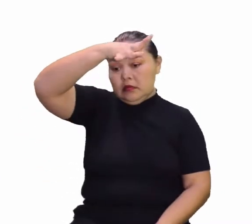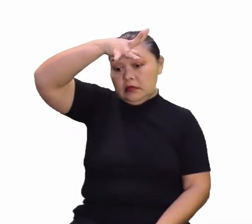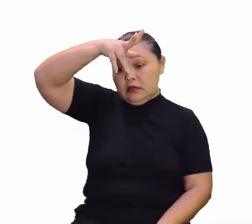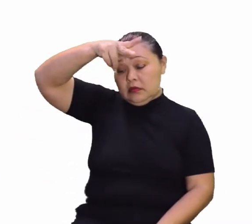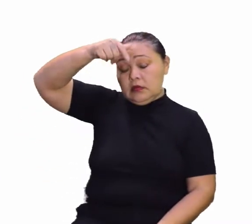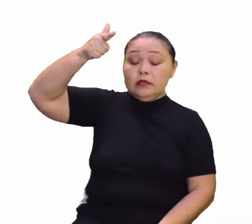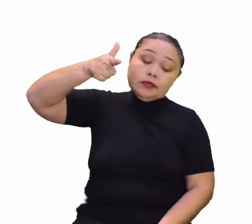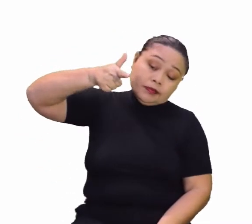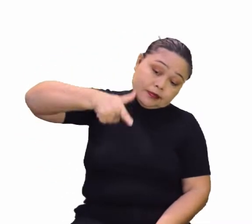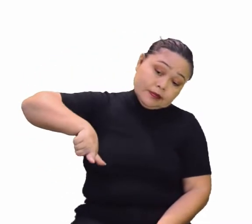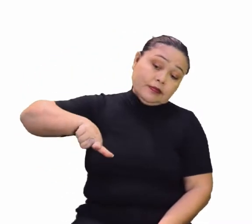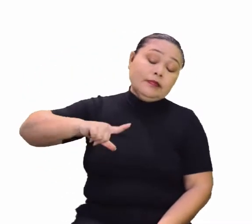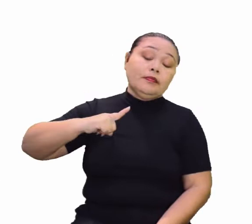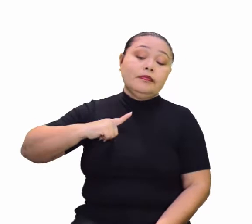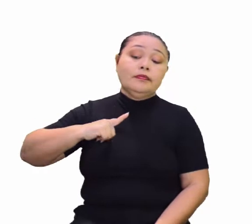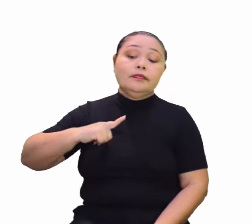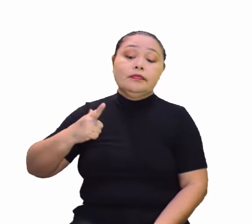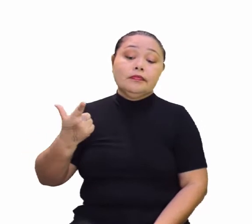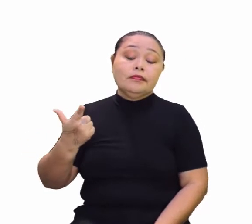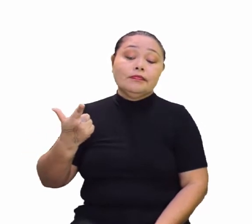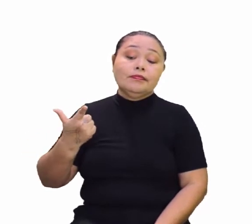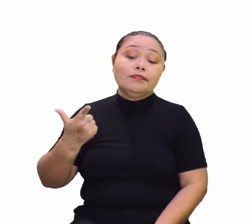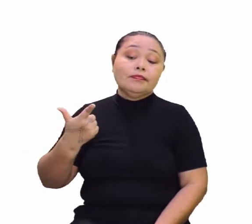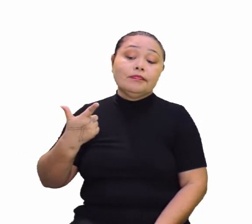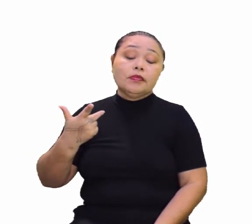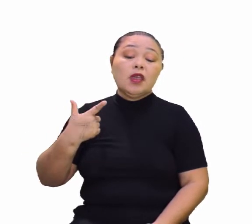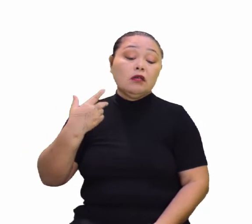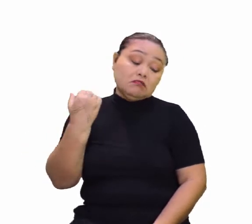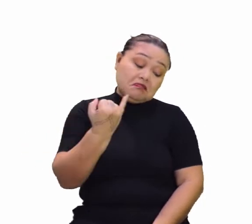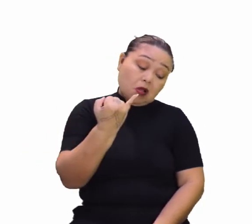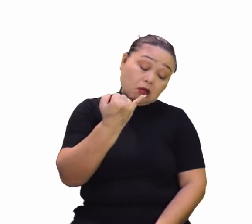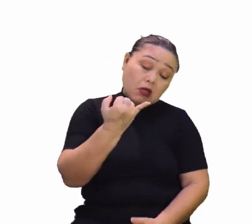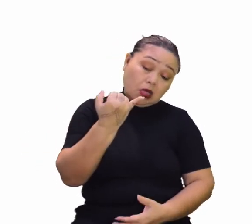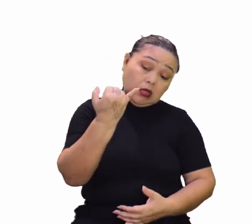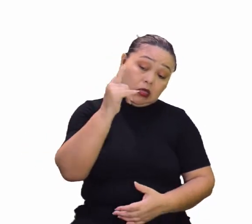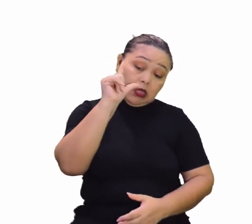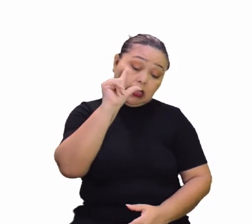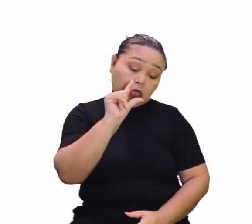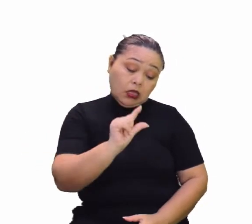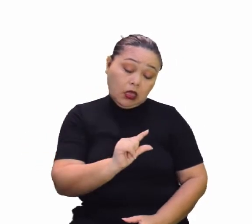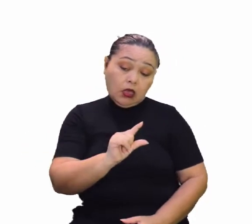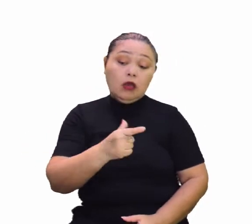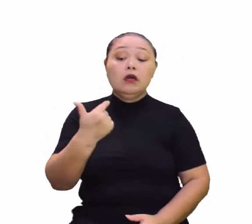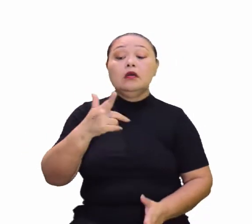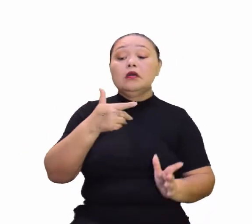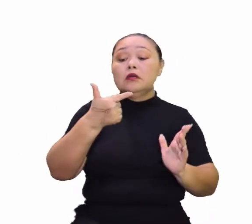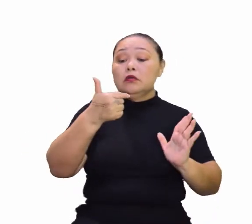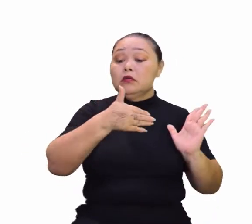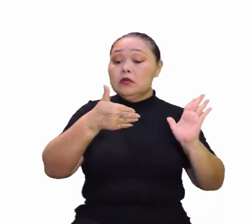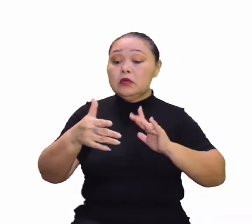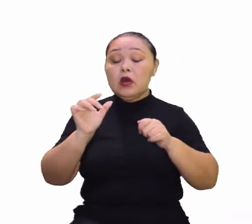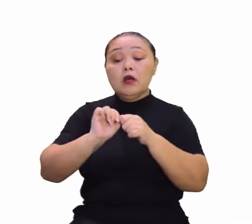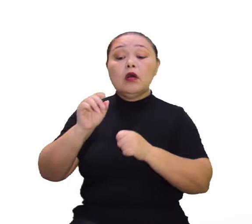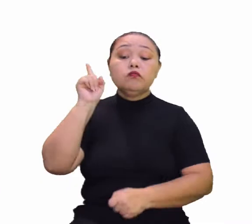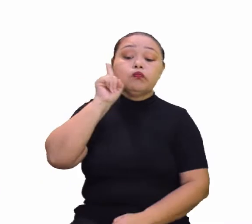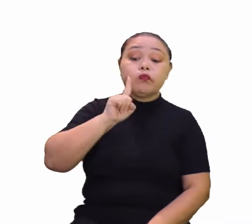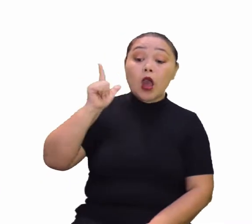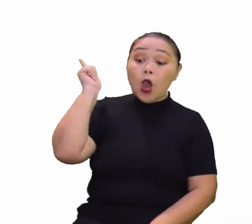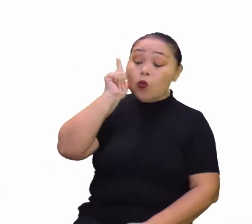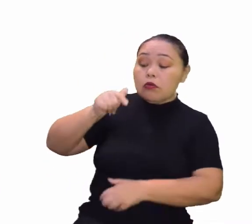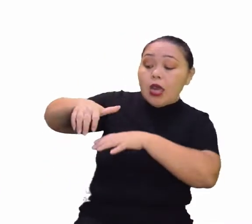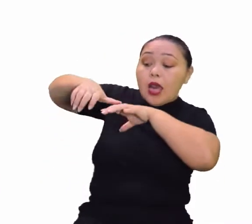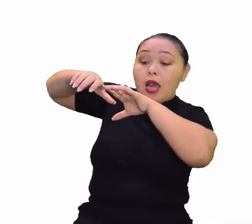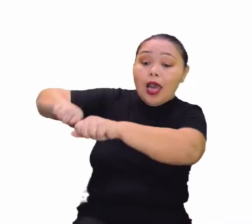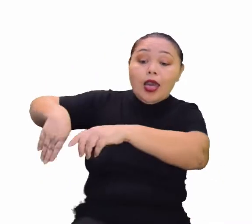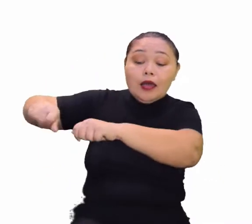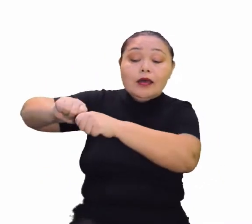também novamente deixa de ter a sua importância durante o segundo ciclo da borracha, porque os Estados Unidos conquista novamente aquelas